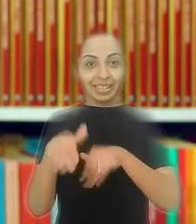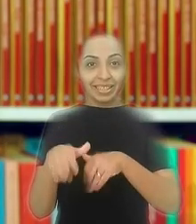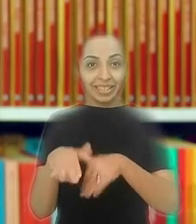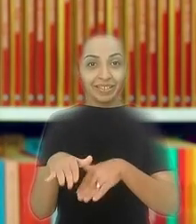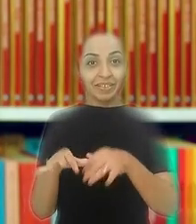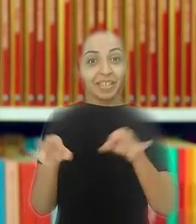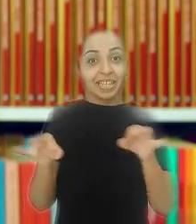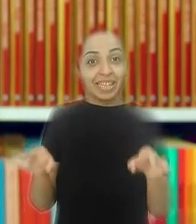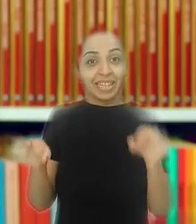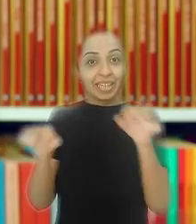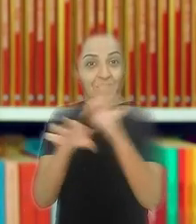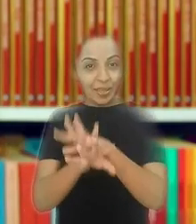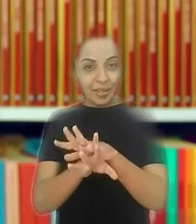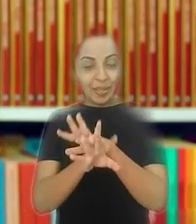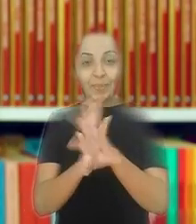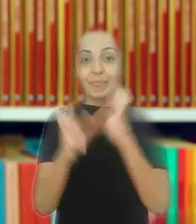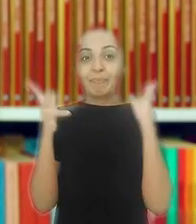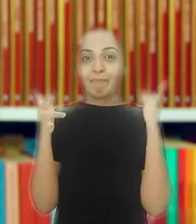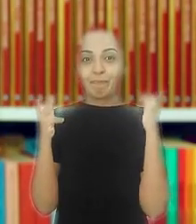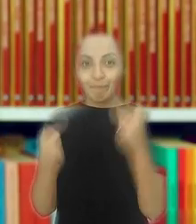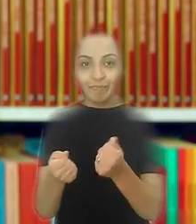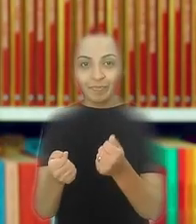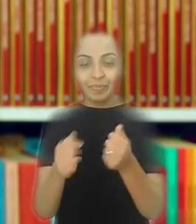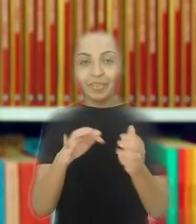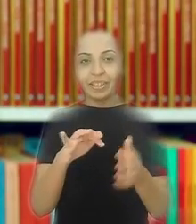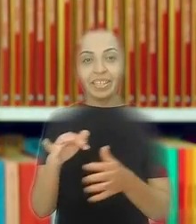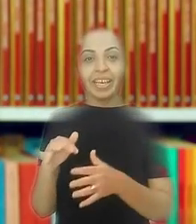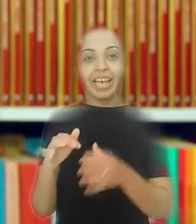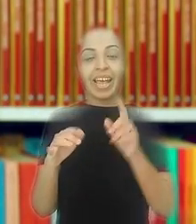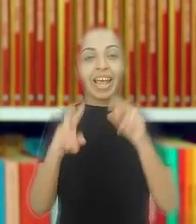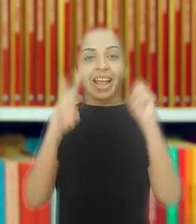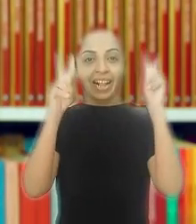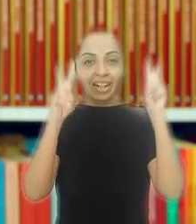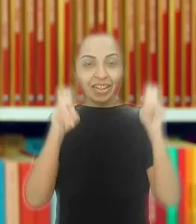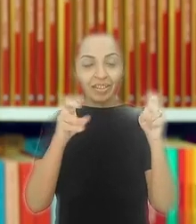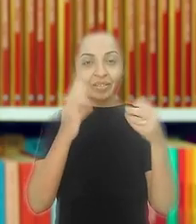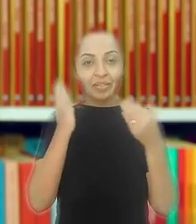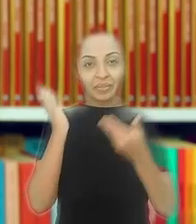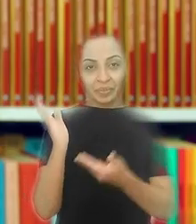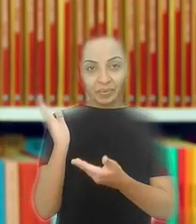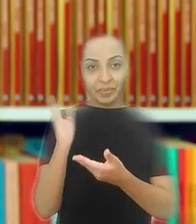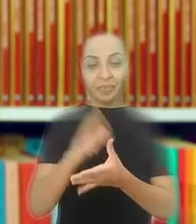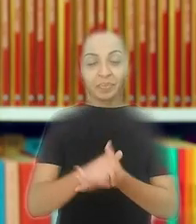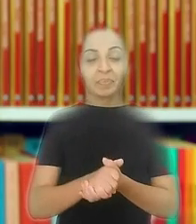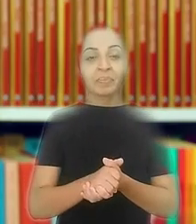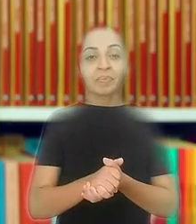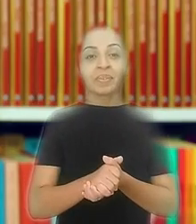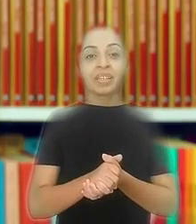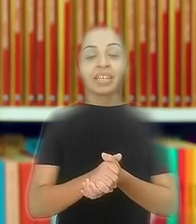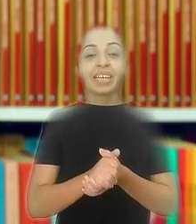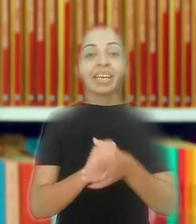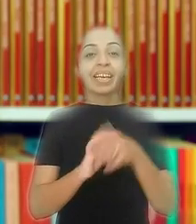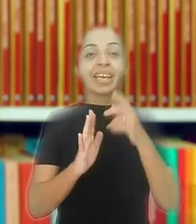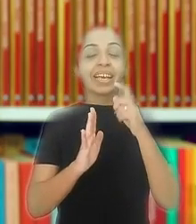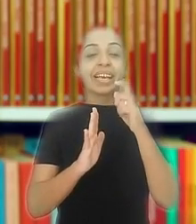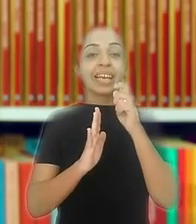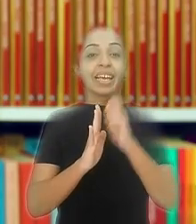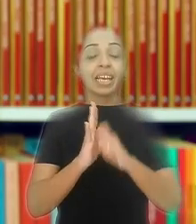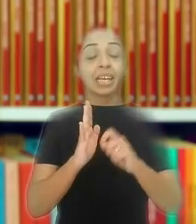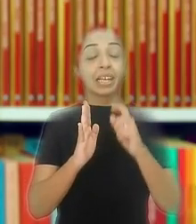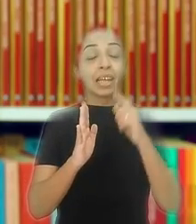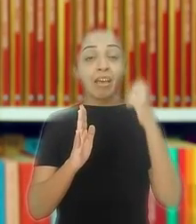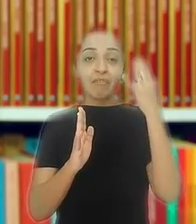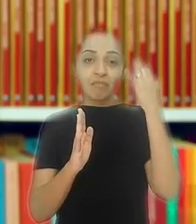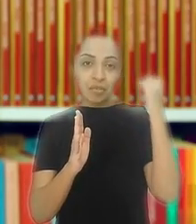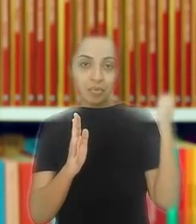fechei com um petardo assim com um negócio Espetacular chamadas Aventuras de áudio Marte do Sol Belo esse